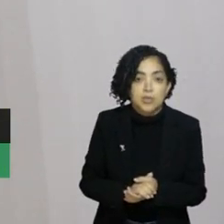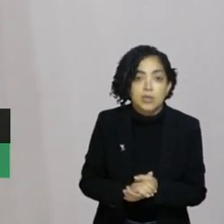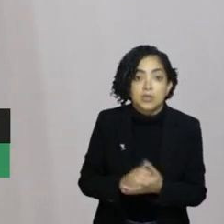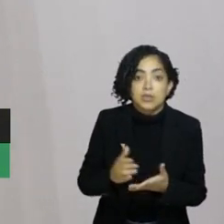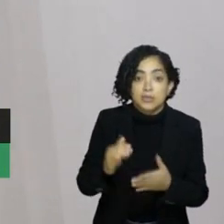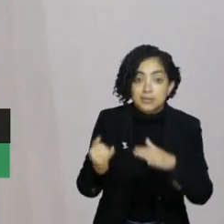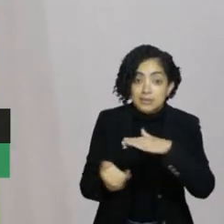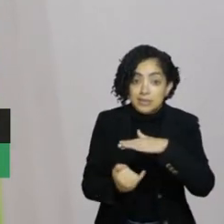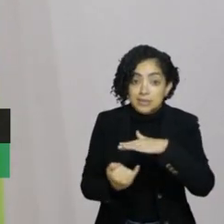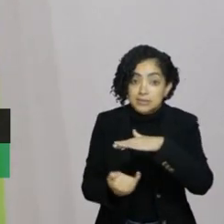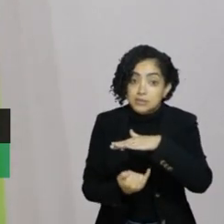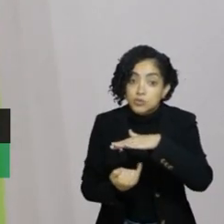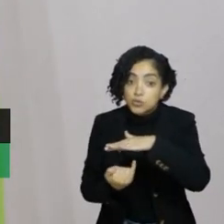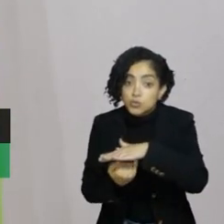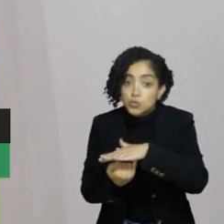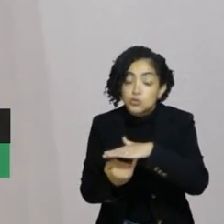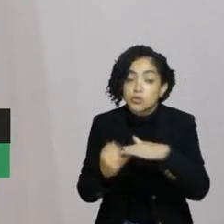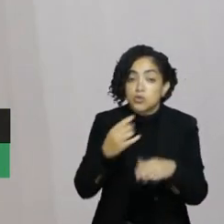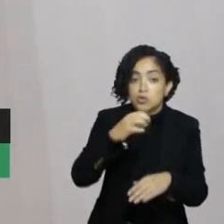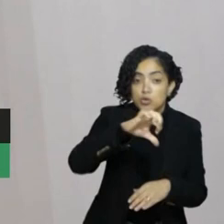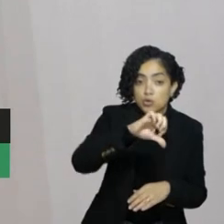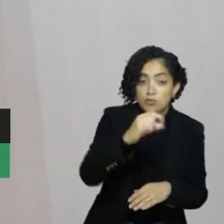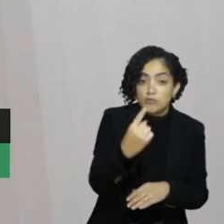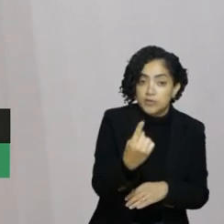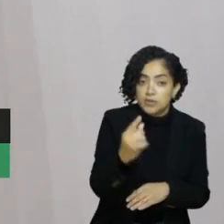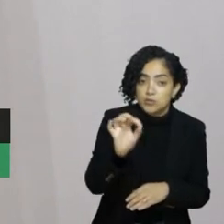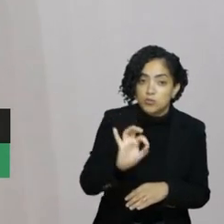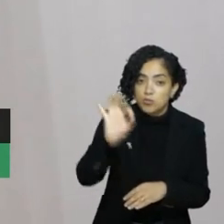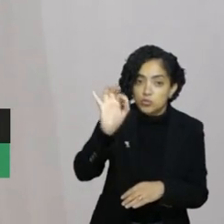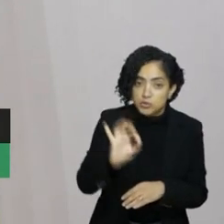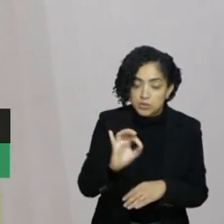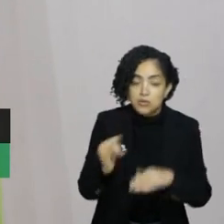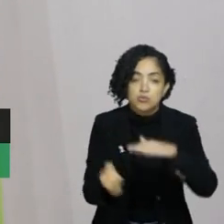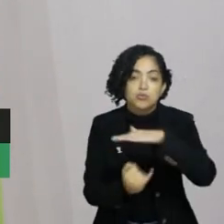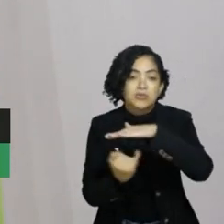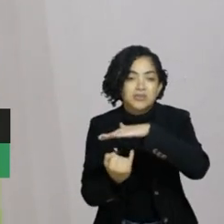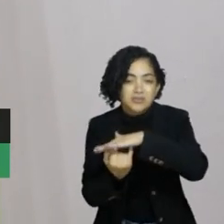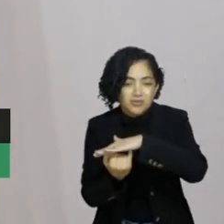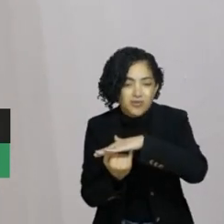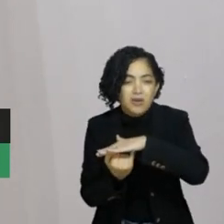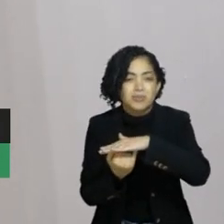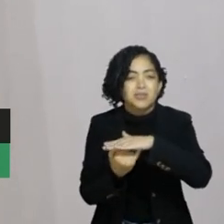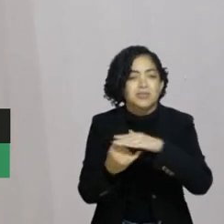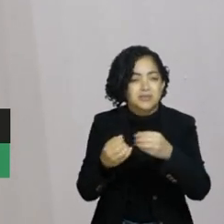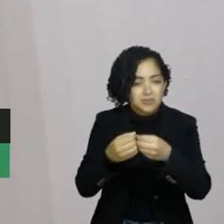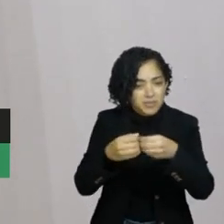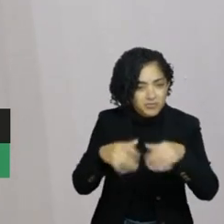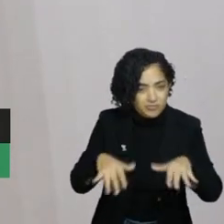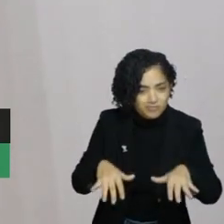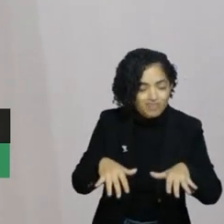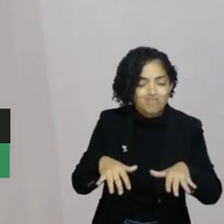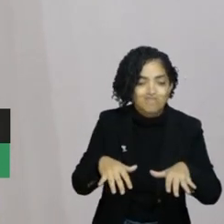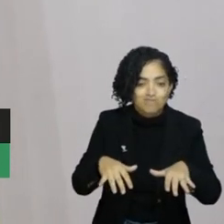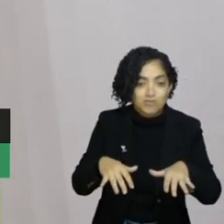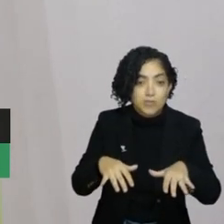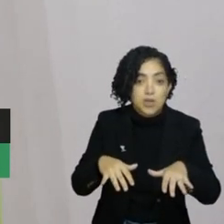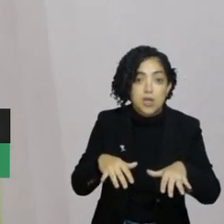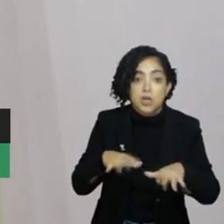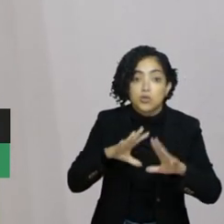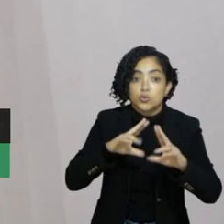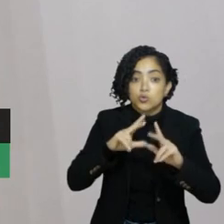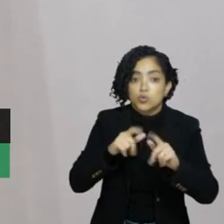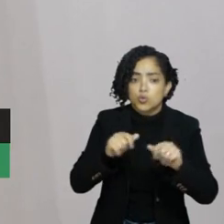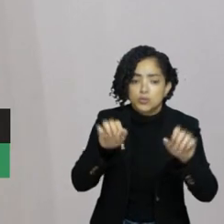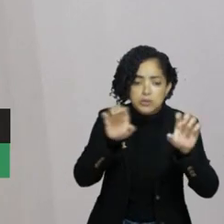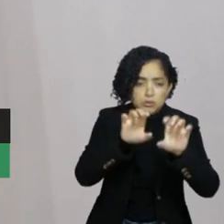Sul, 91% das fábricas do Estado foram atingidas. A crise afetou toda a estrutura